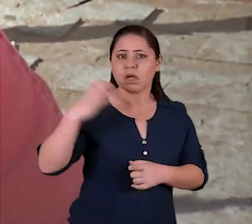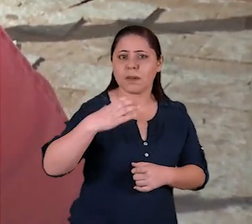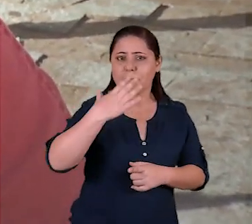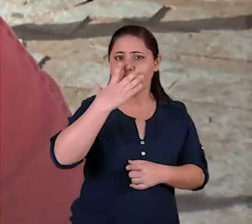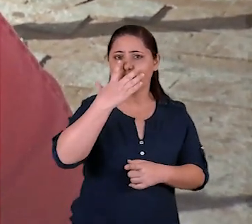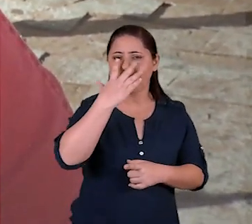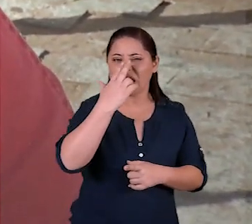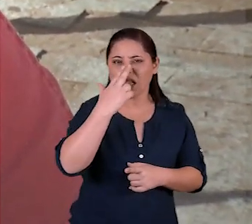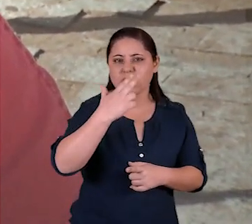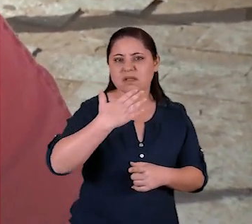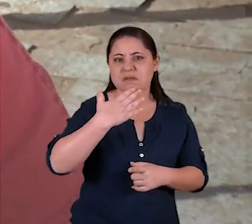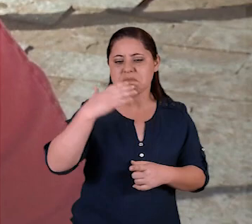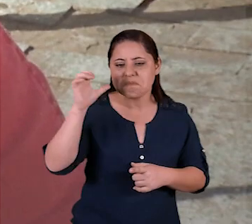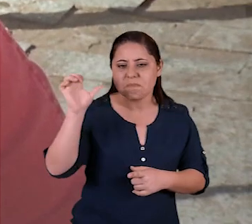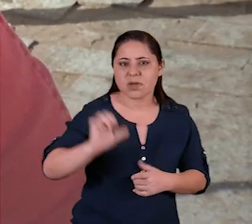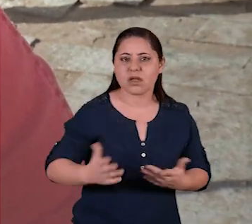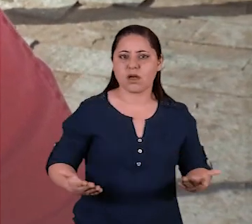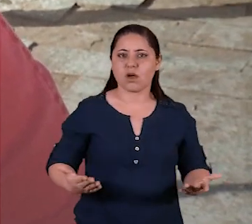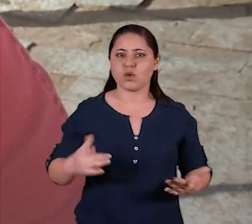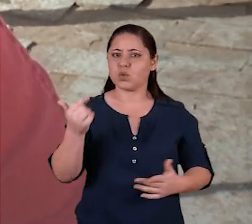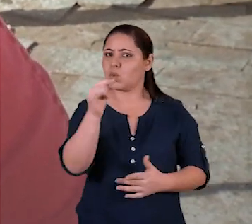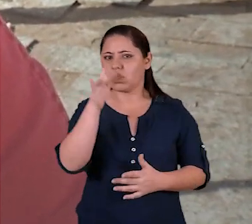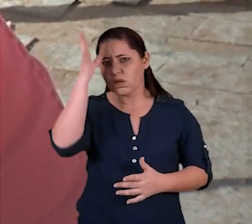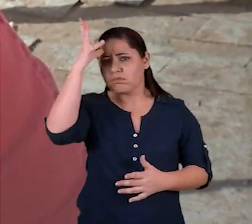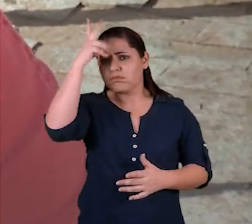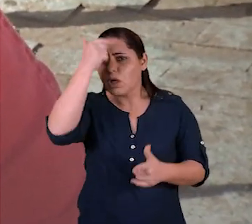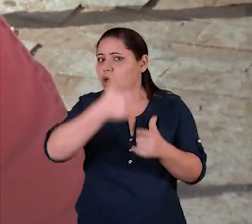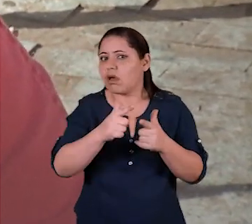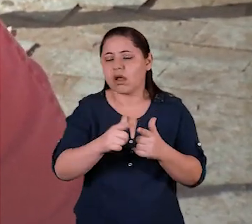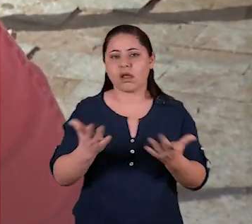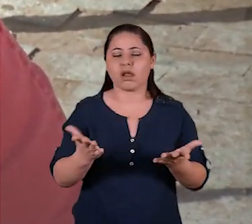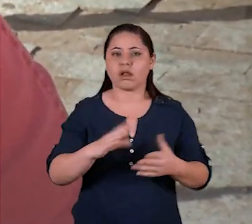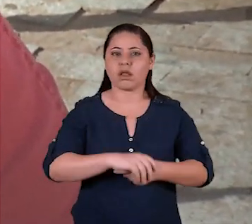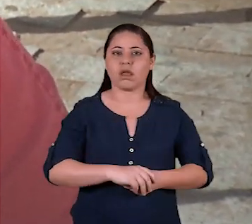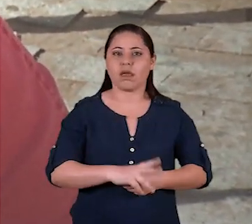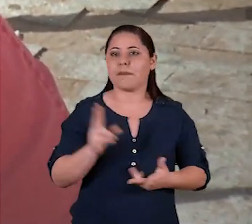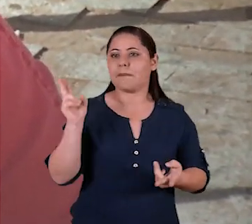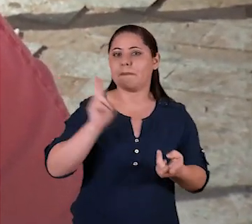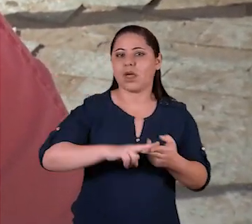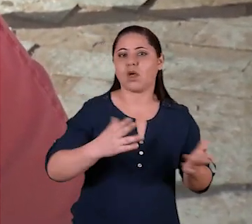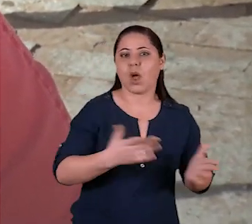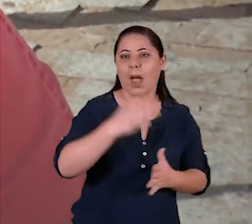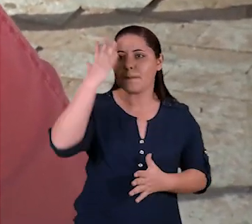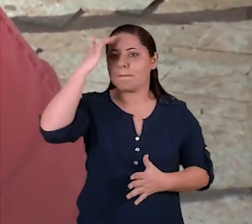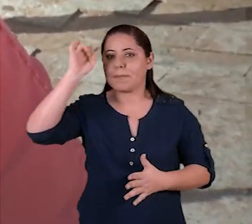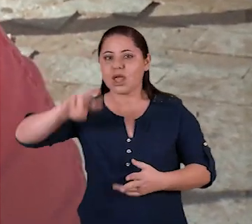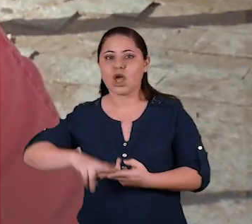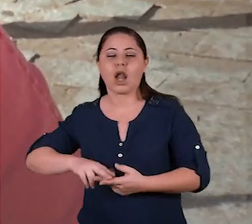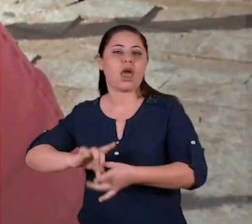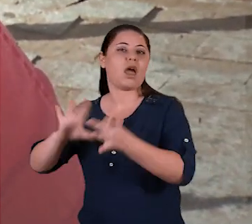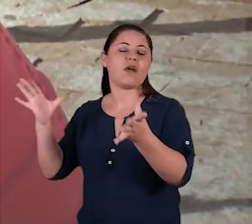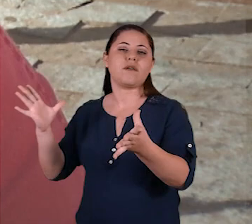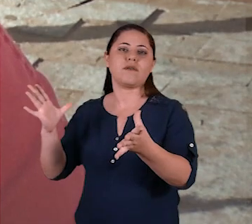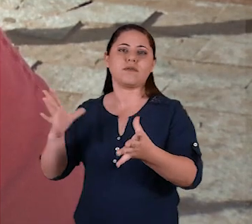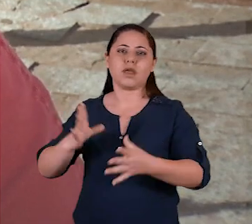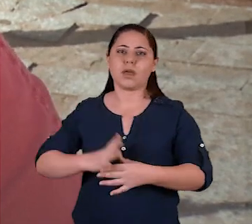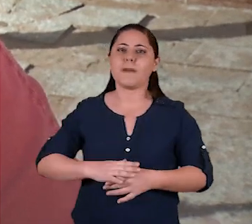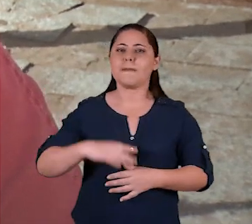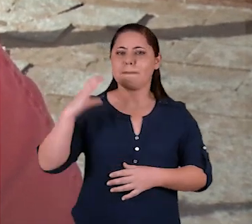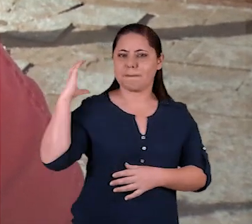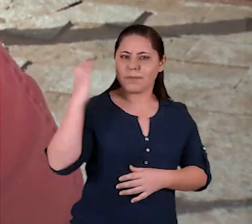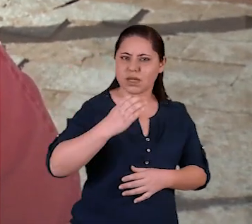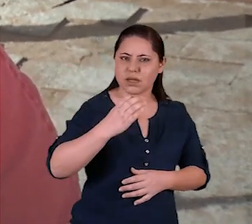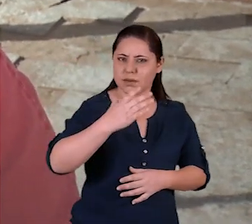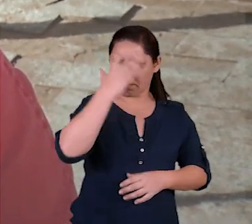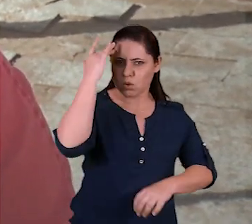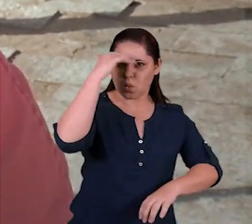dia pior, não tem solução. E outra, prende hoje, solta amanhã. Não, bandido tem que ficar na cadeia, não tem que